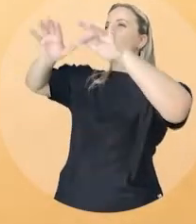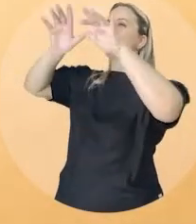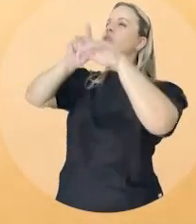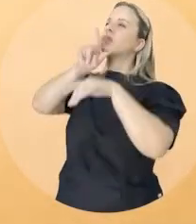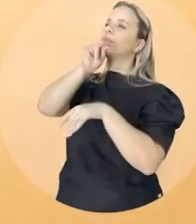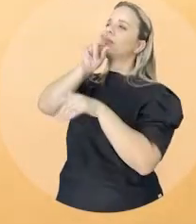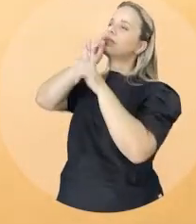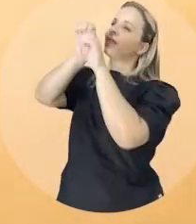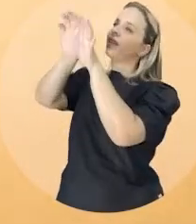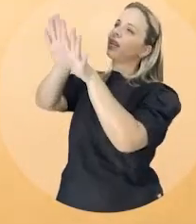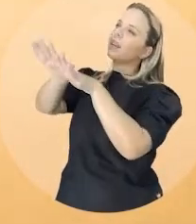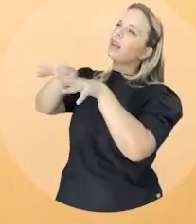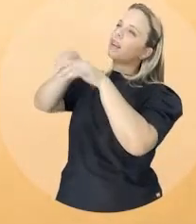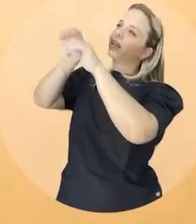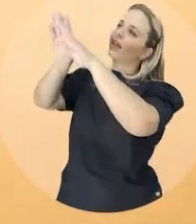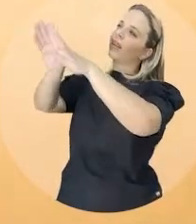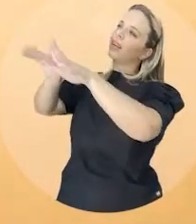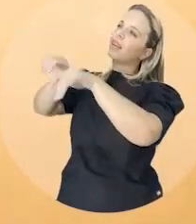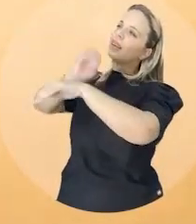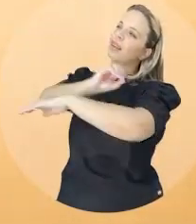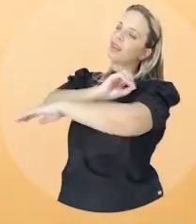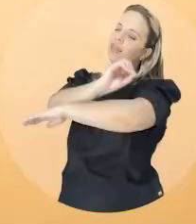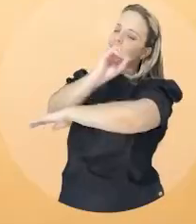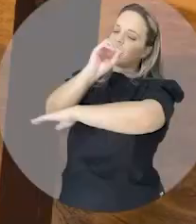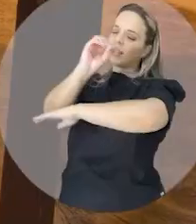revoadas, anoitece.